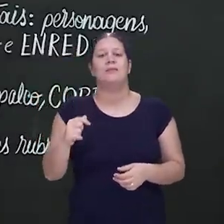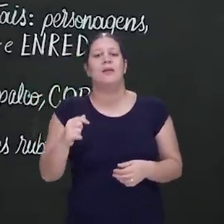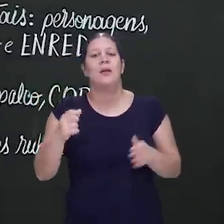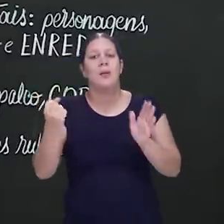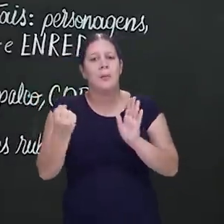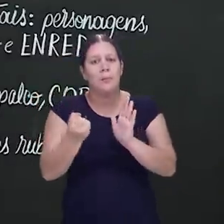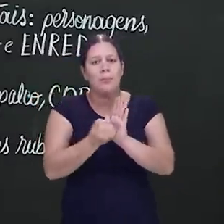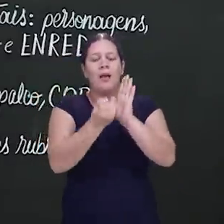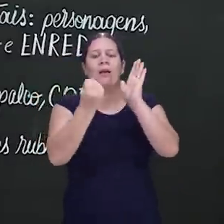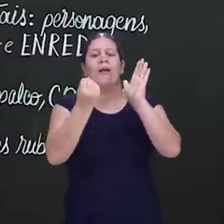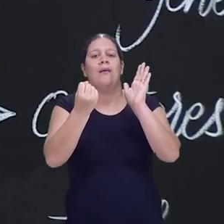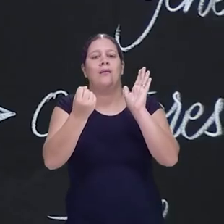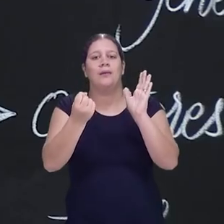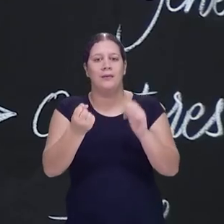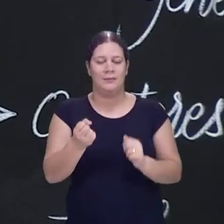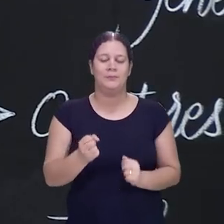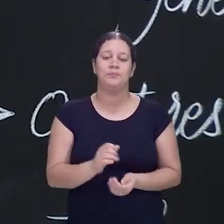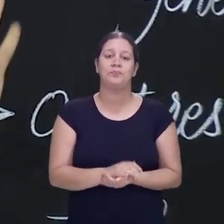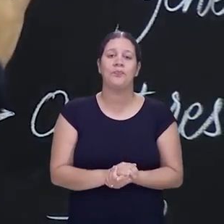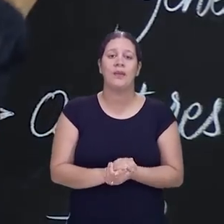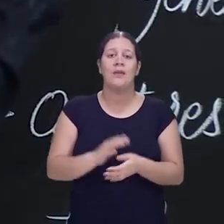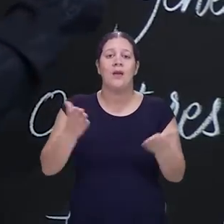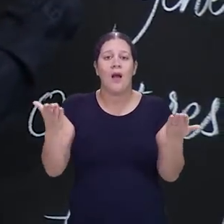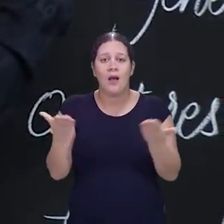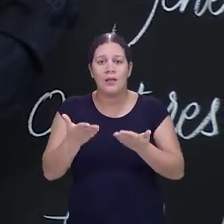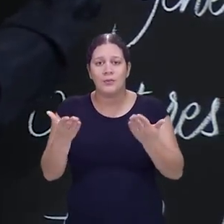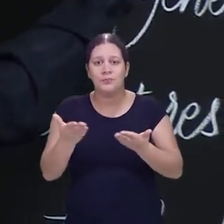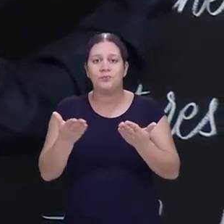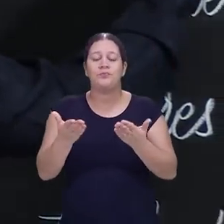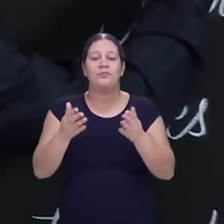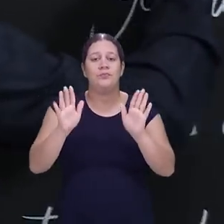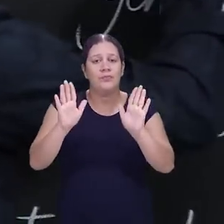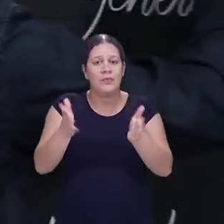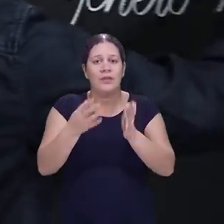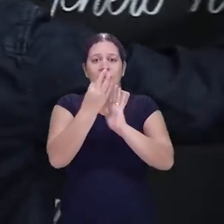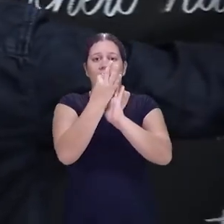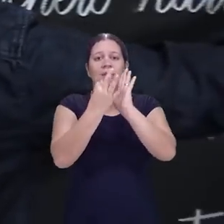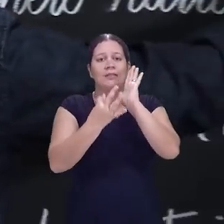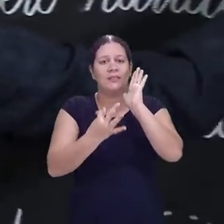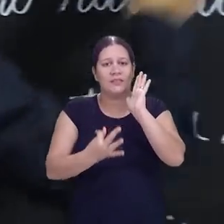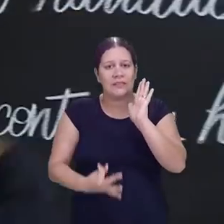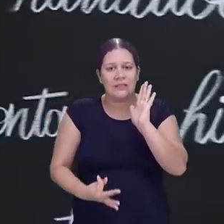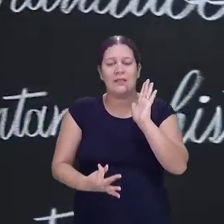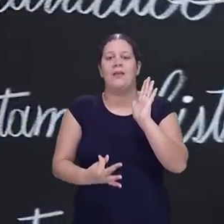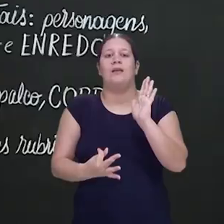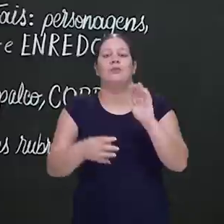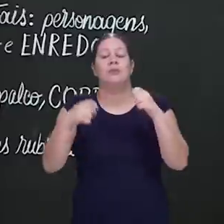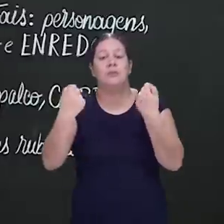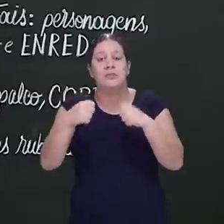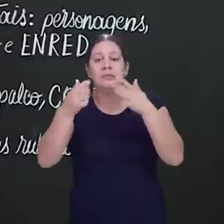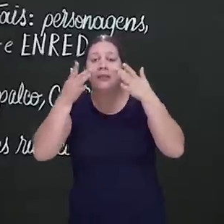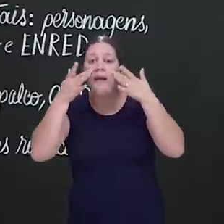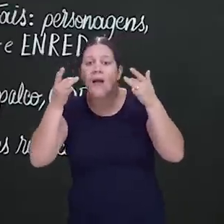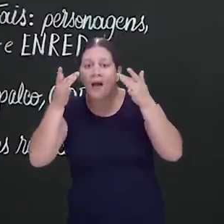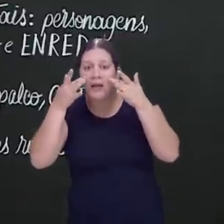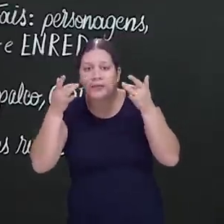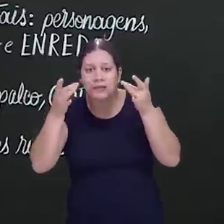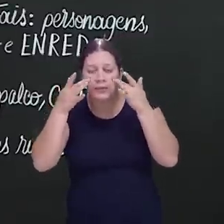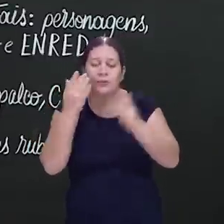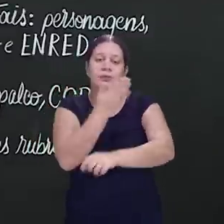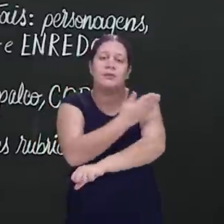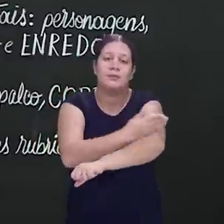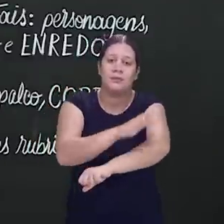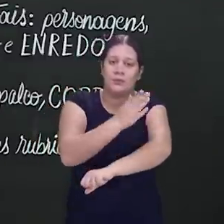essa ideia da representação. Bom, vamos pensar agora então, se eu falei para você que é um texto para ser encenado,